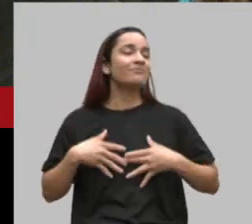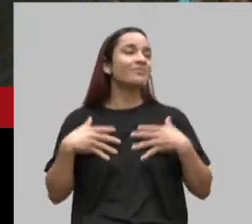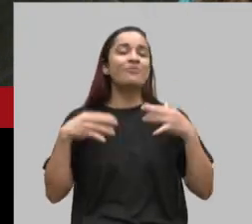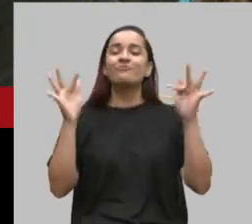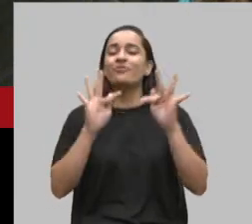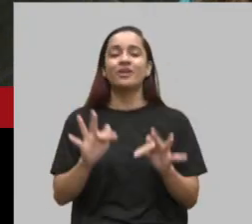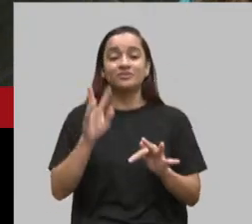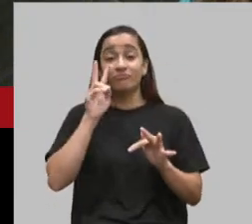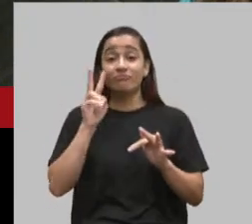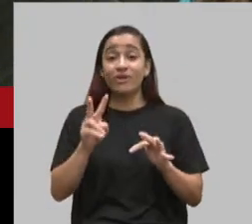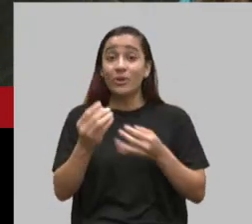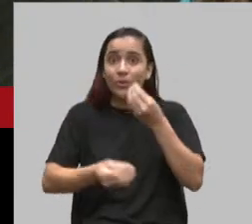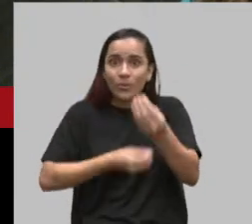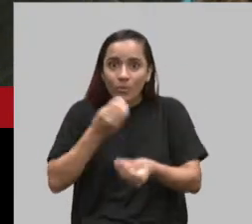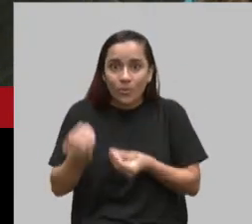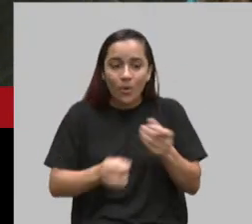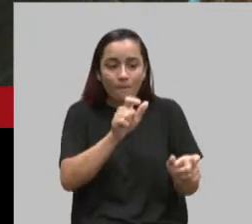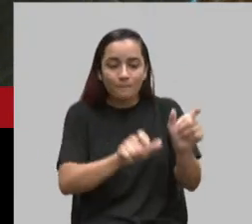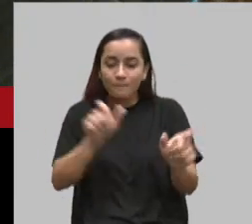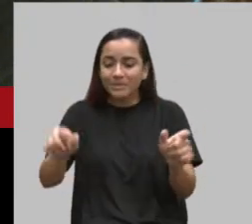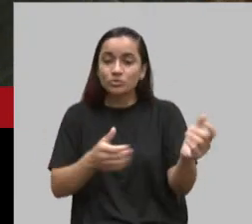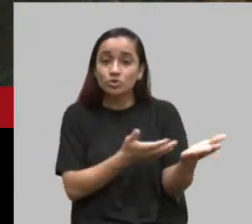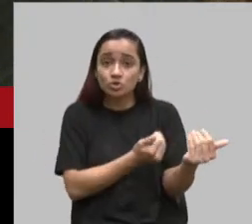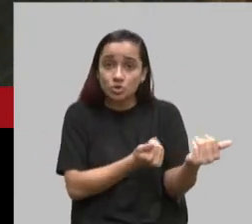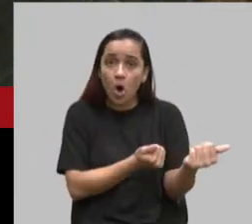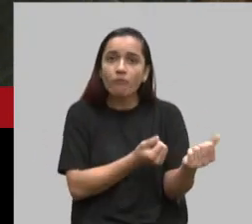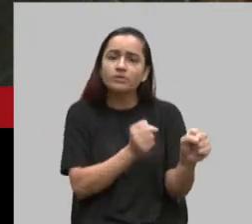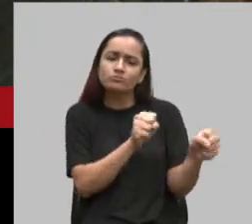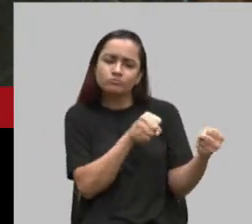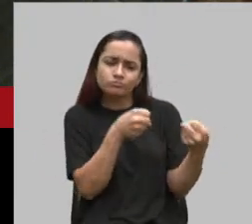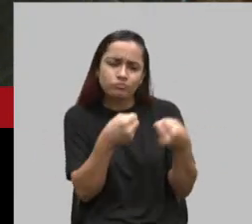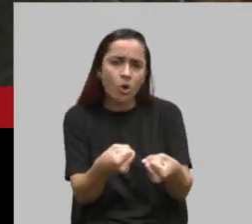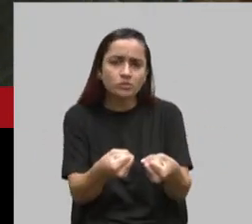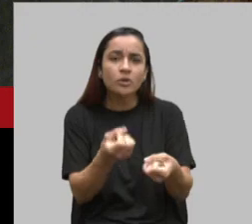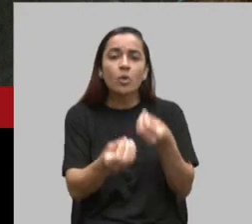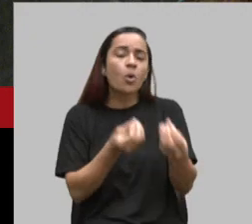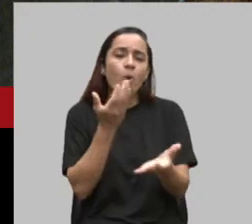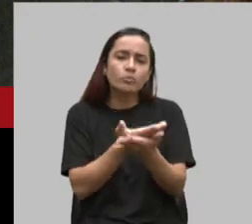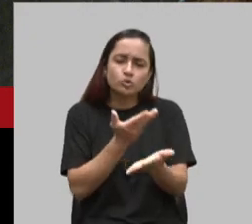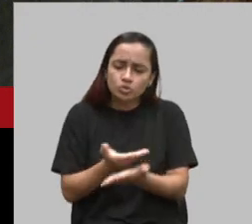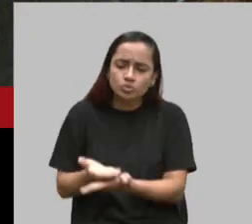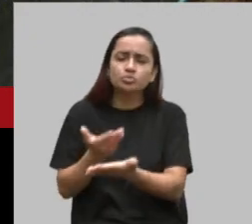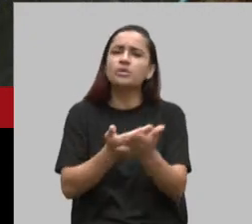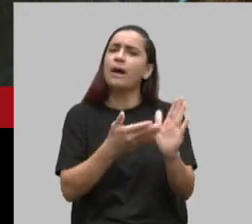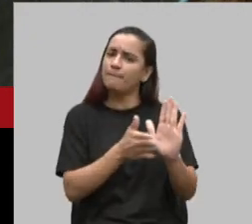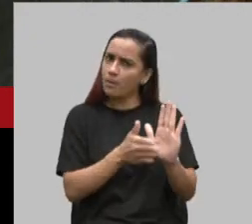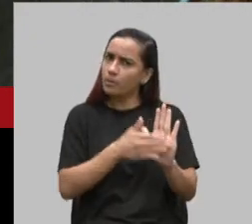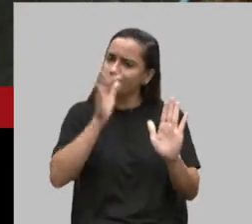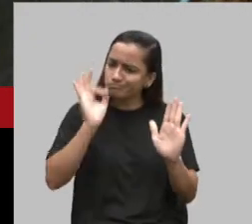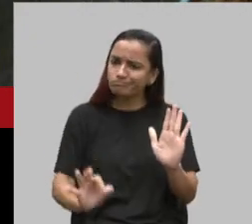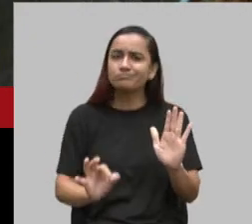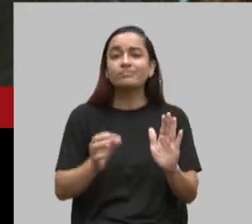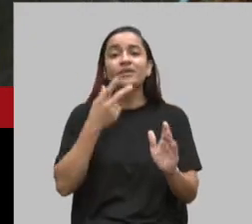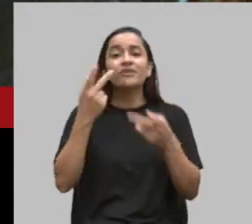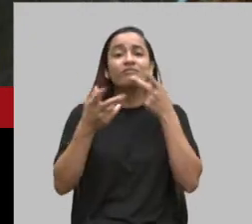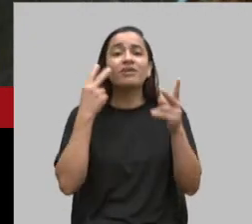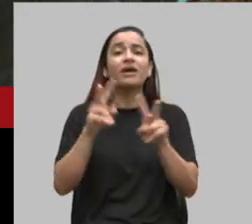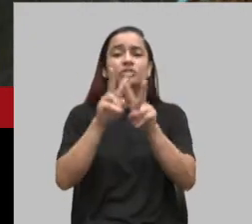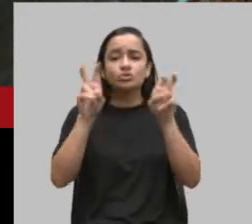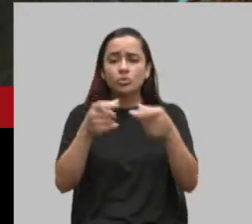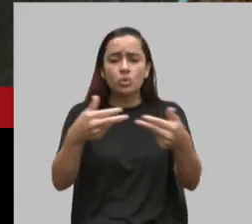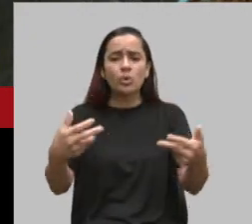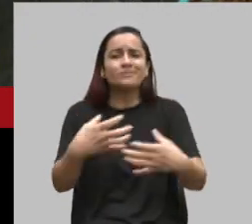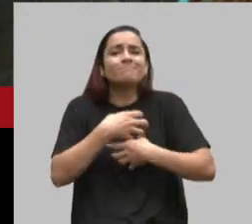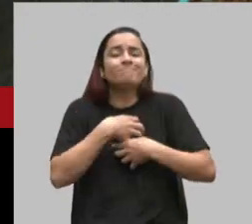a juventude tá Estava eh engajada em estudar realmente essas propostas em falar sobre algo que realmente faz sentido